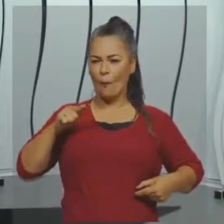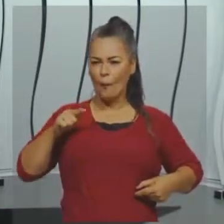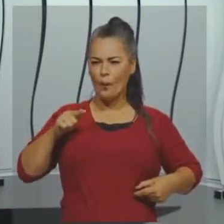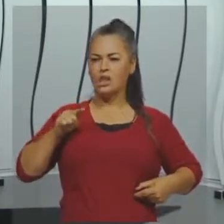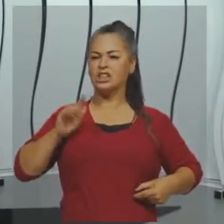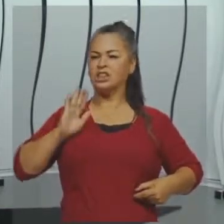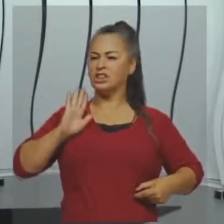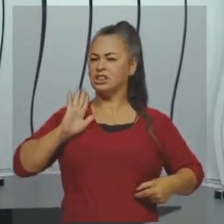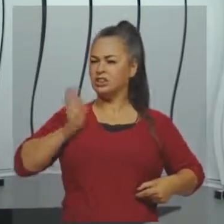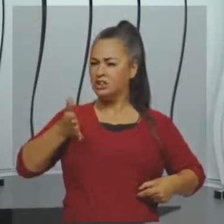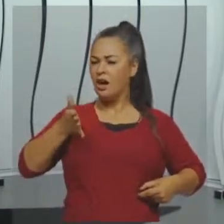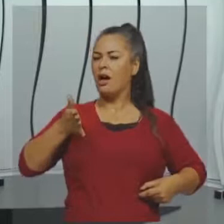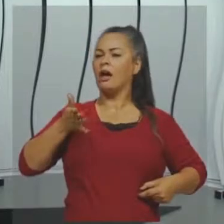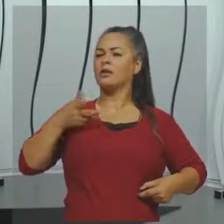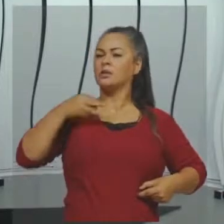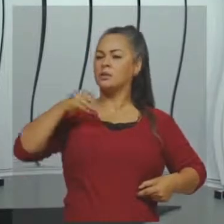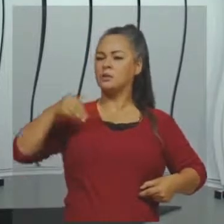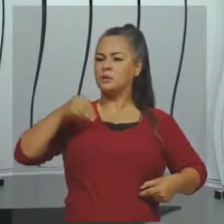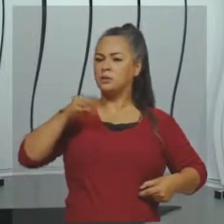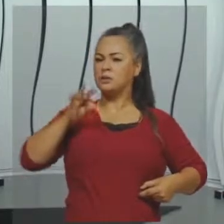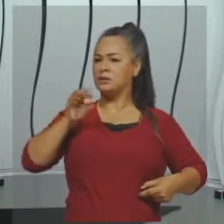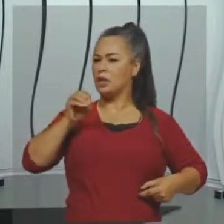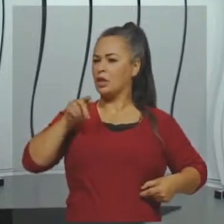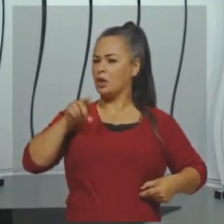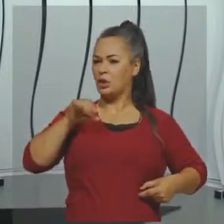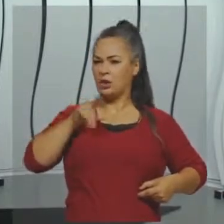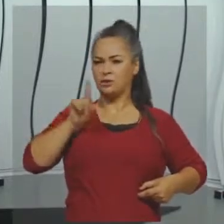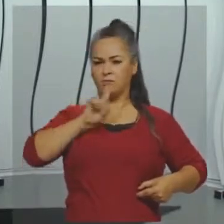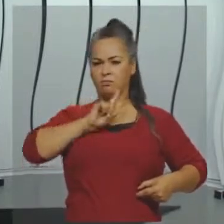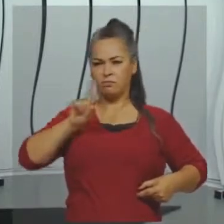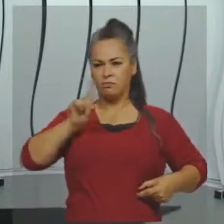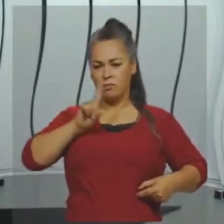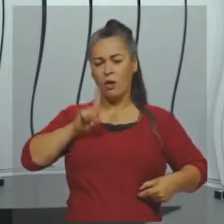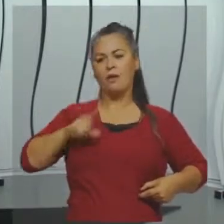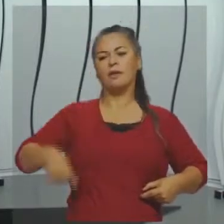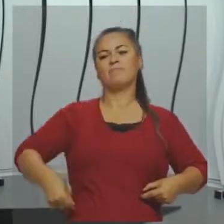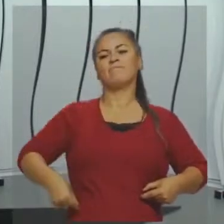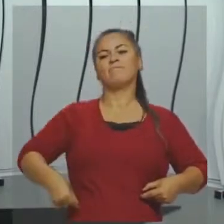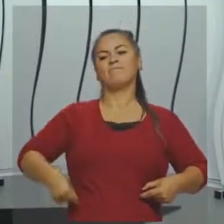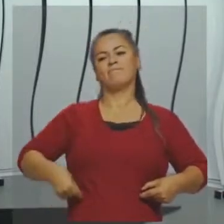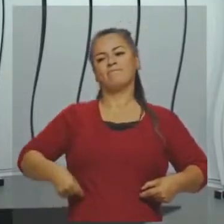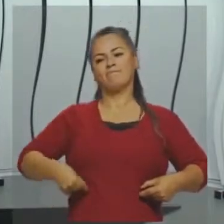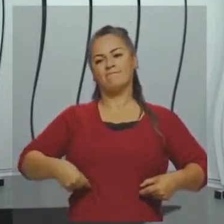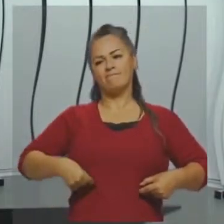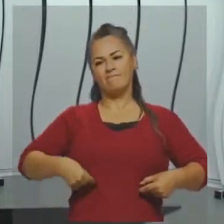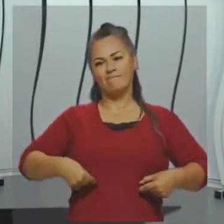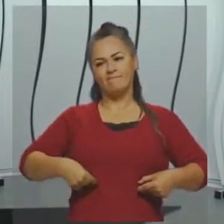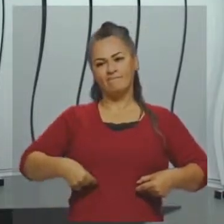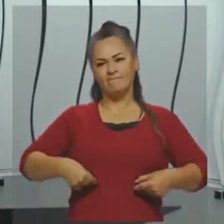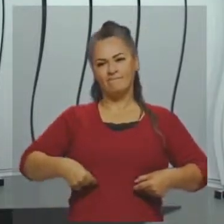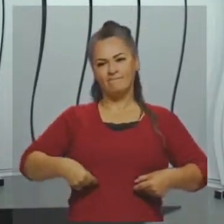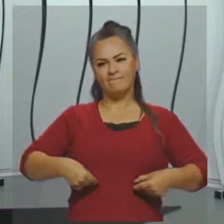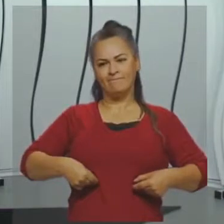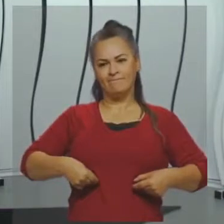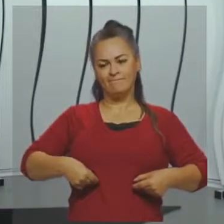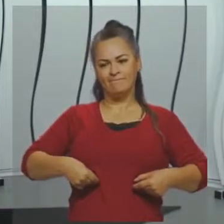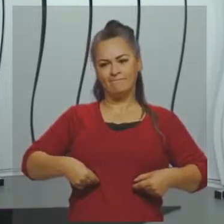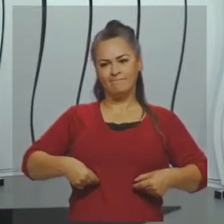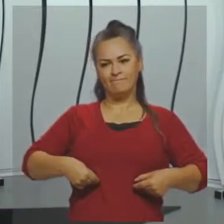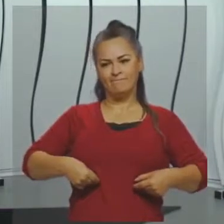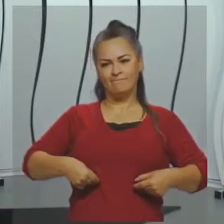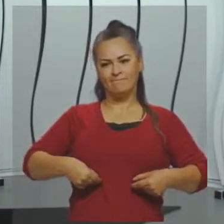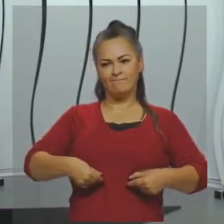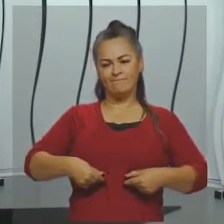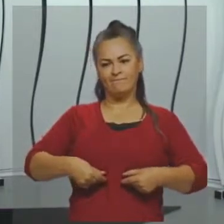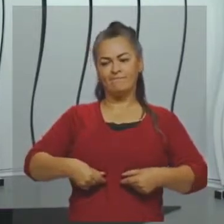já foi limpo das substâncias tóxicas, ele vai entrar na veia renal. A veia renal, ela vai entrar em contato com